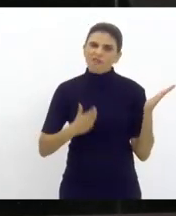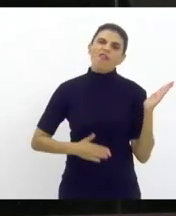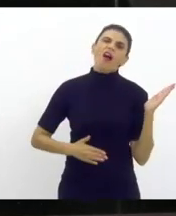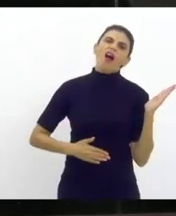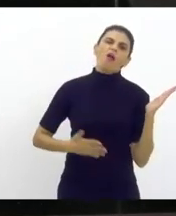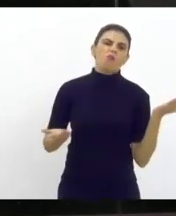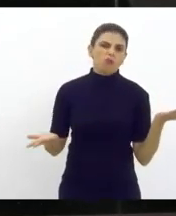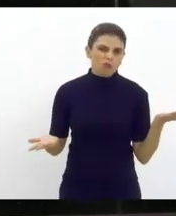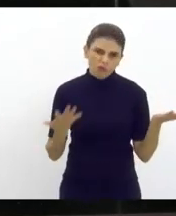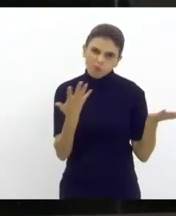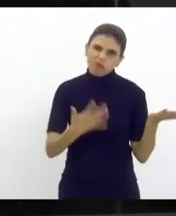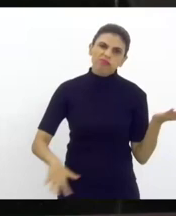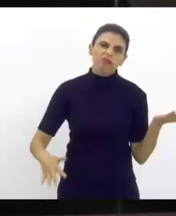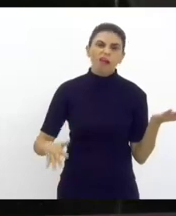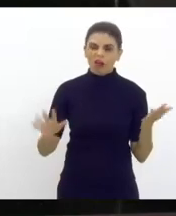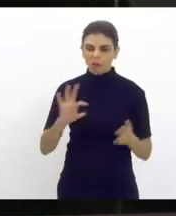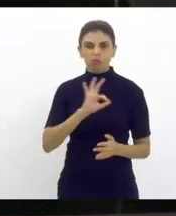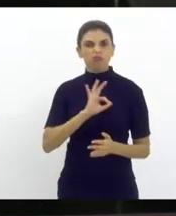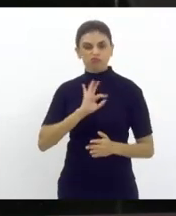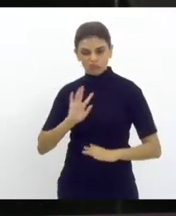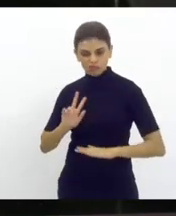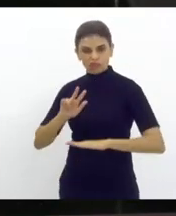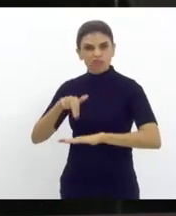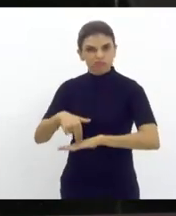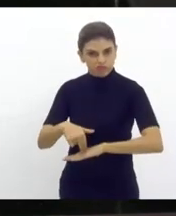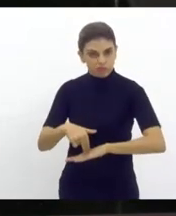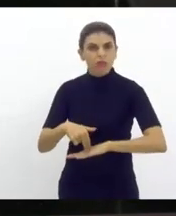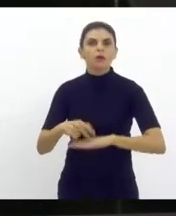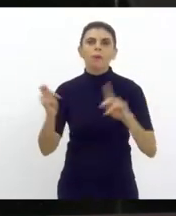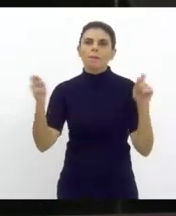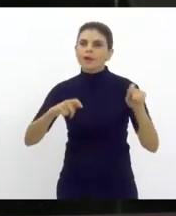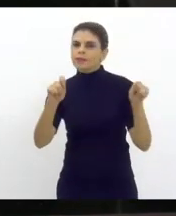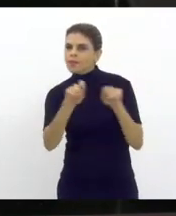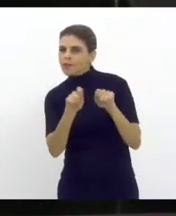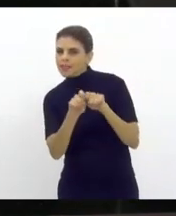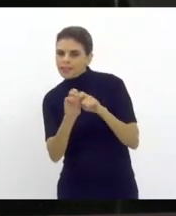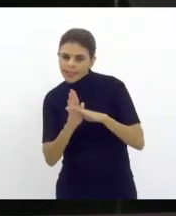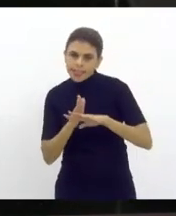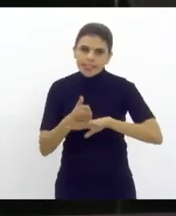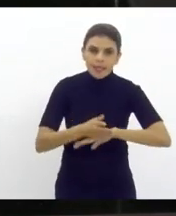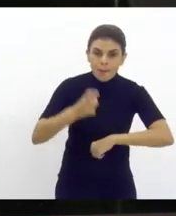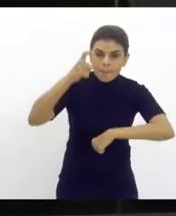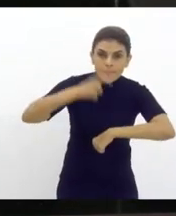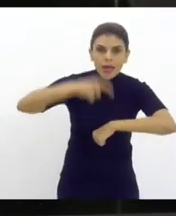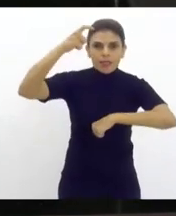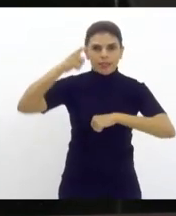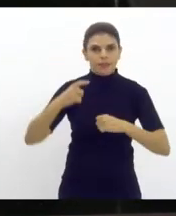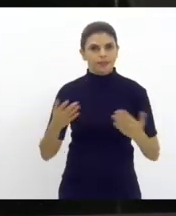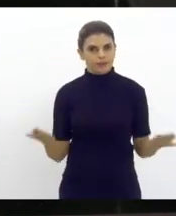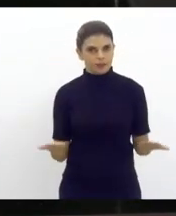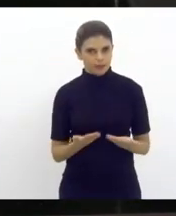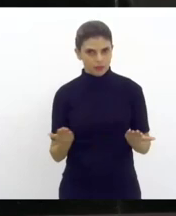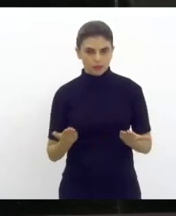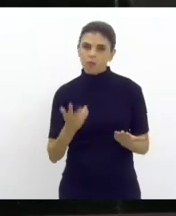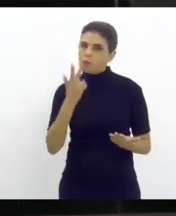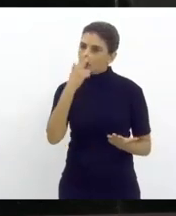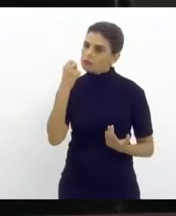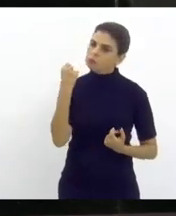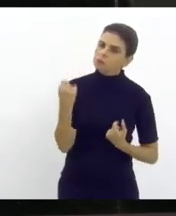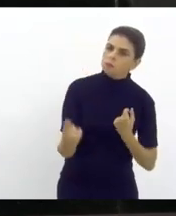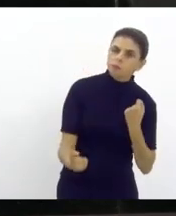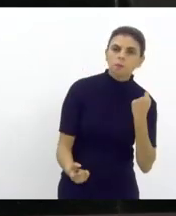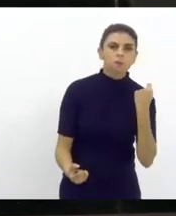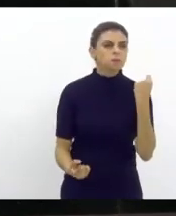dificultar com que o policial possa entrar possa fazer uma incursão de imediato aí eles botam algumas exceções